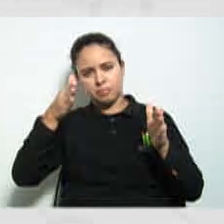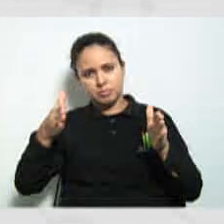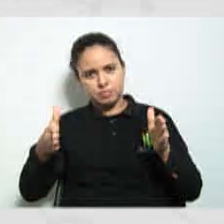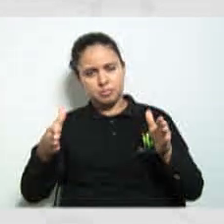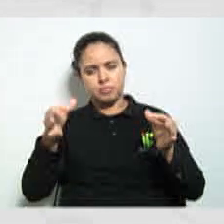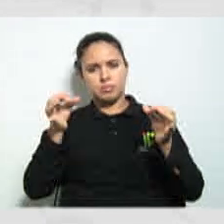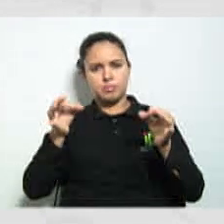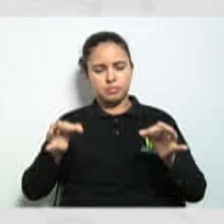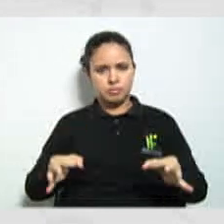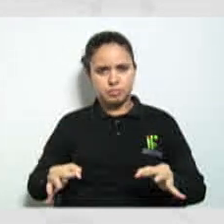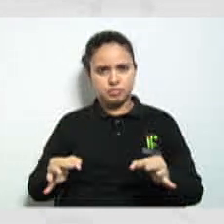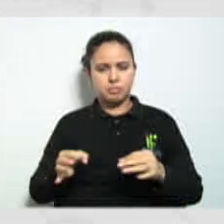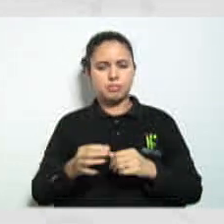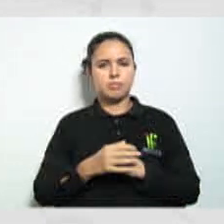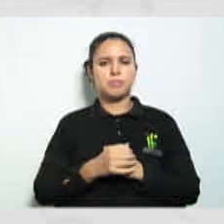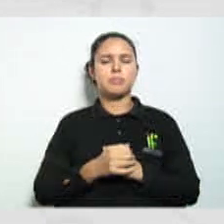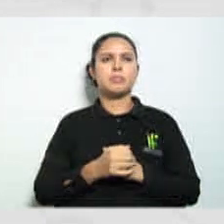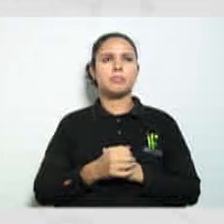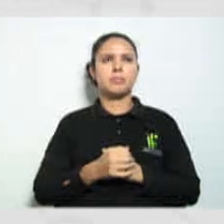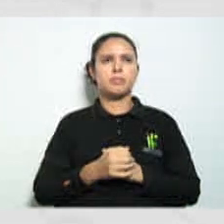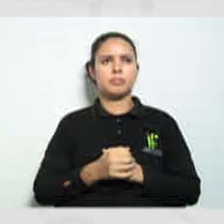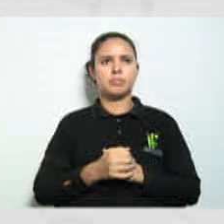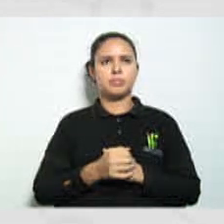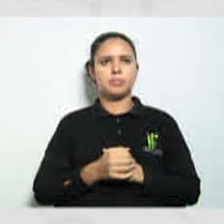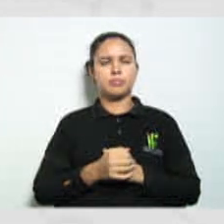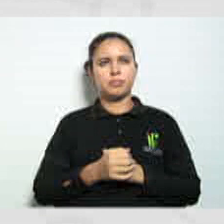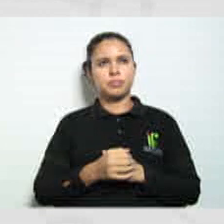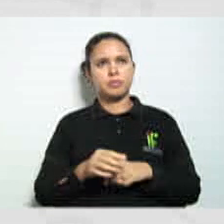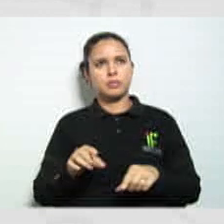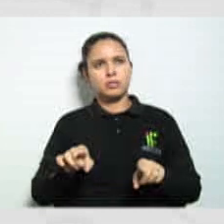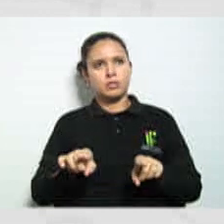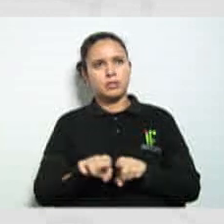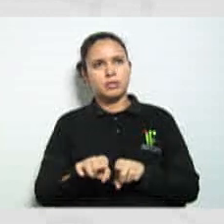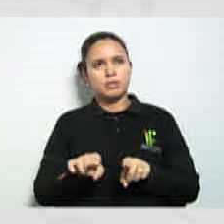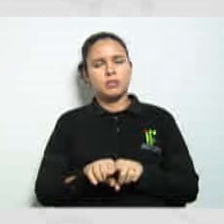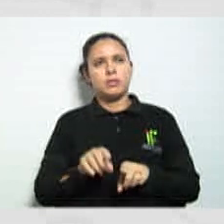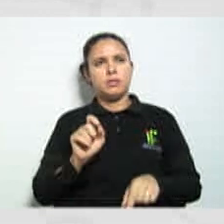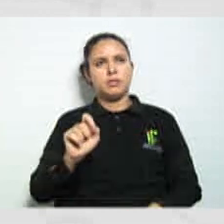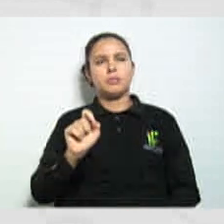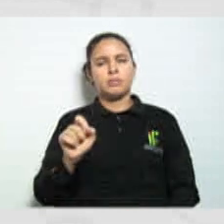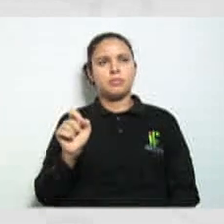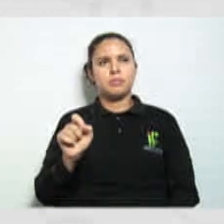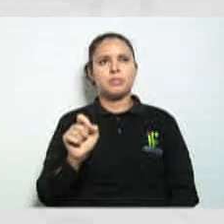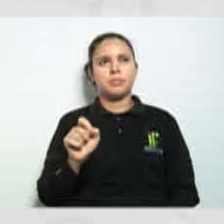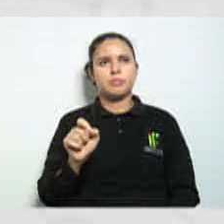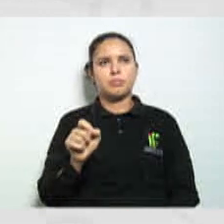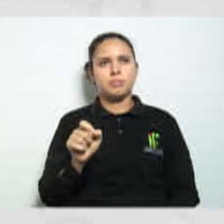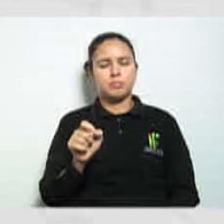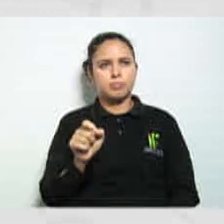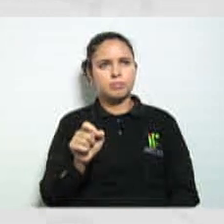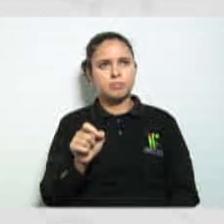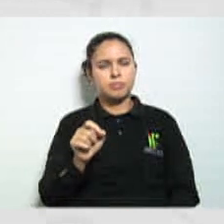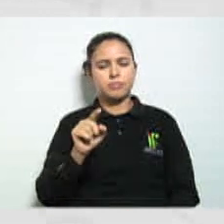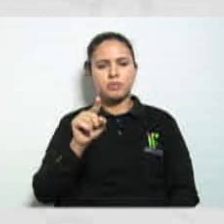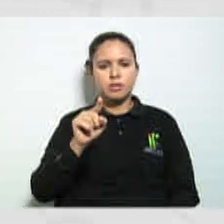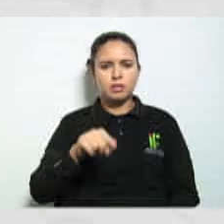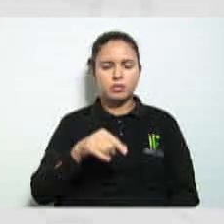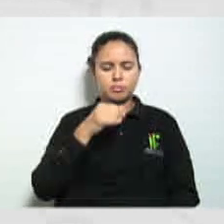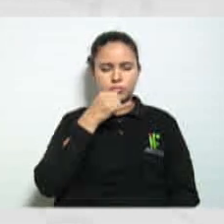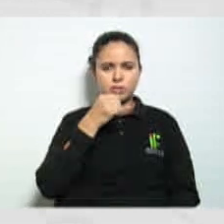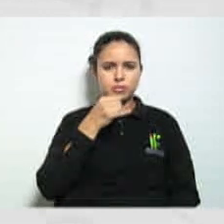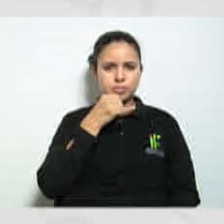cronológica da escrituração. Ou seja, o que seria essa cronologia? Então, os fatos